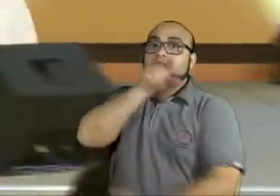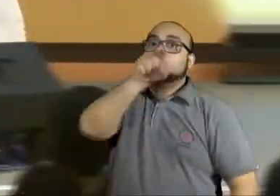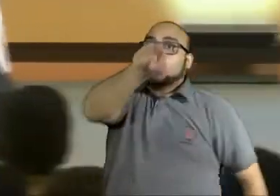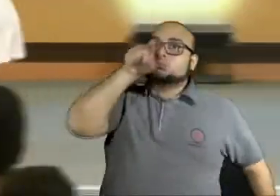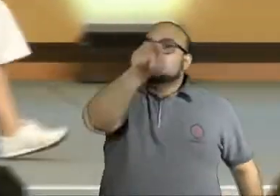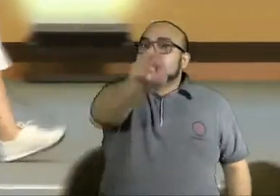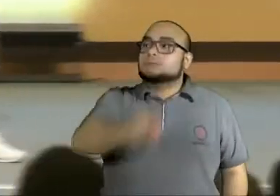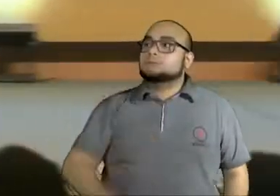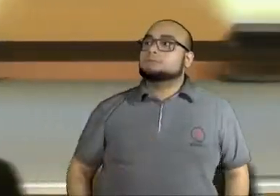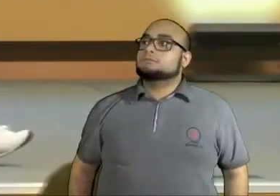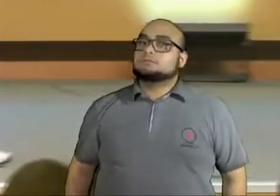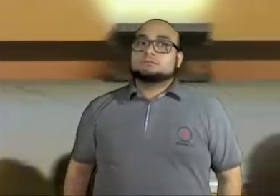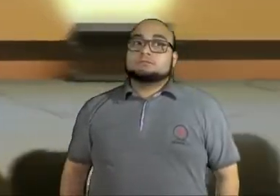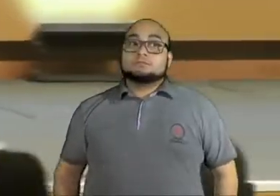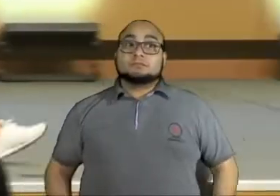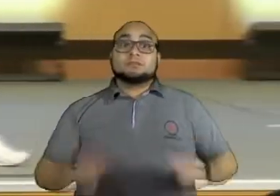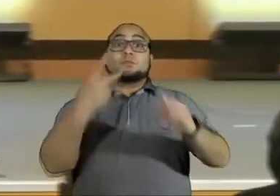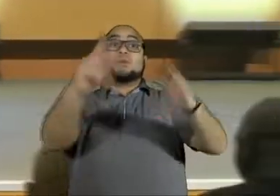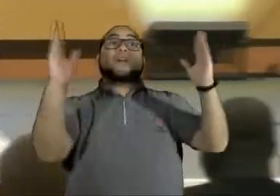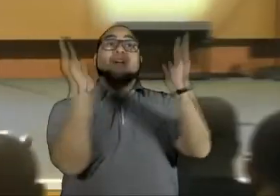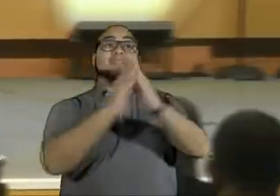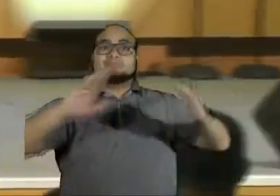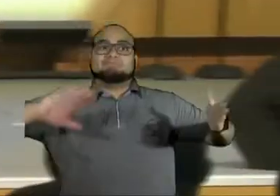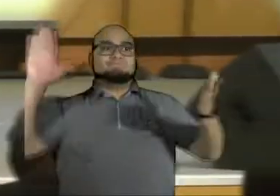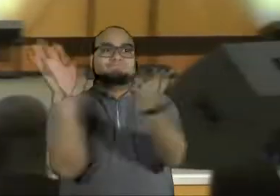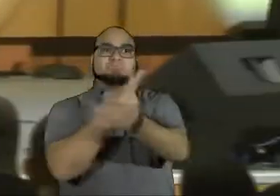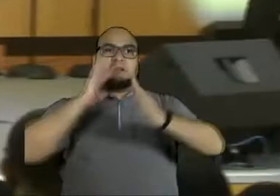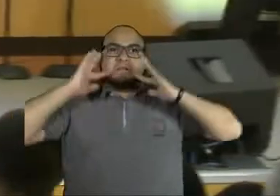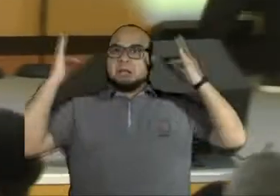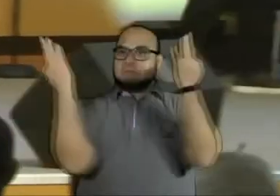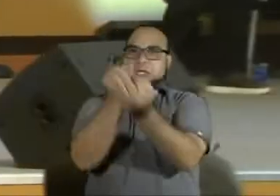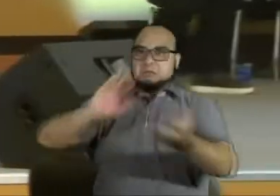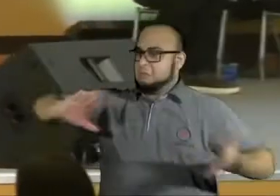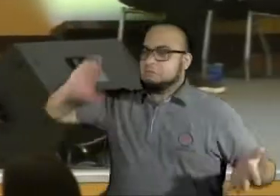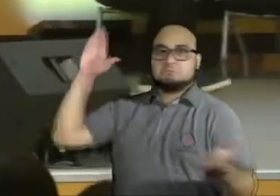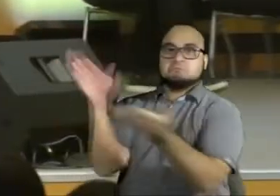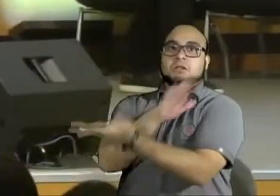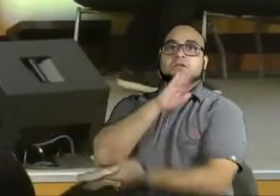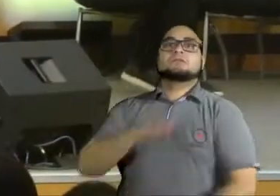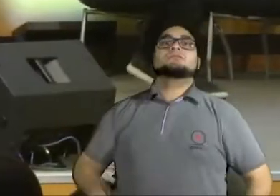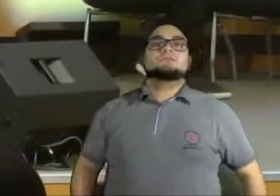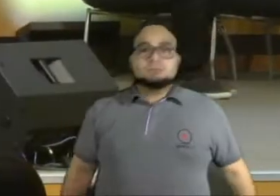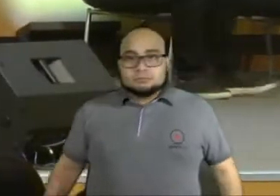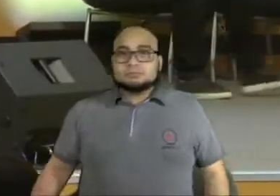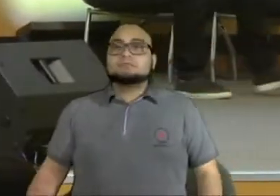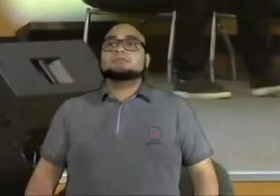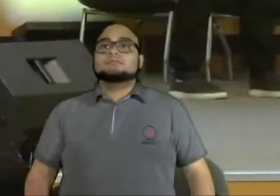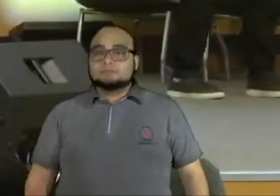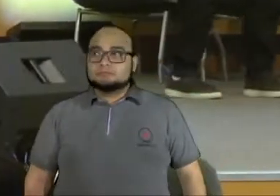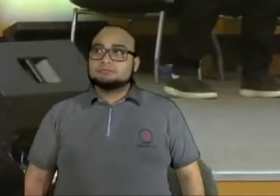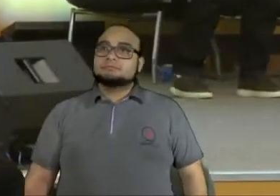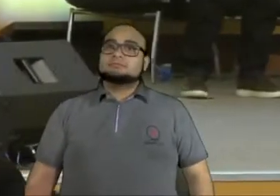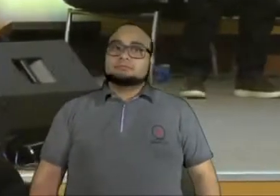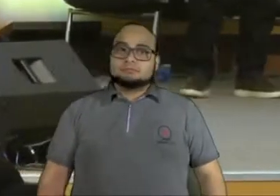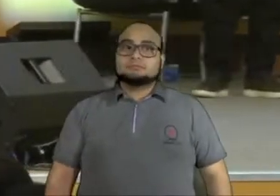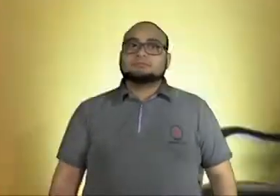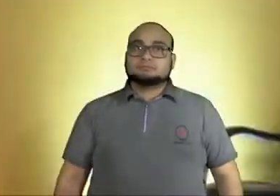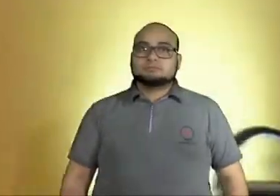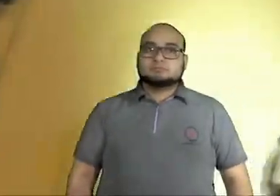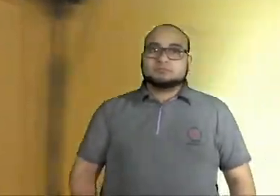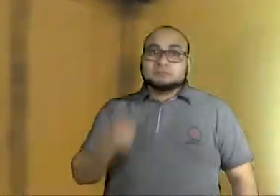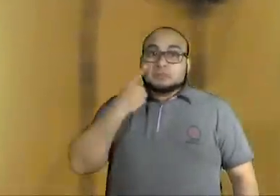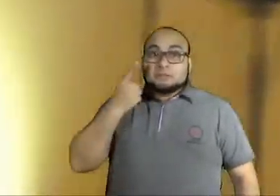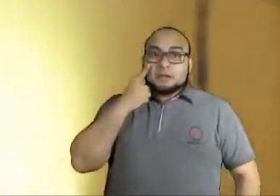arrebentar com a tua casa, eu vou arrebentar com a tua família. E aí ele vai ameaçando, porque você vê o da direita caindo, o